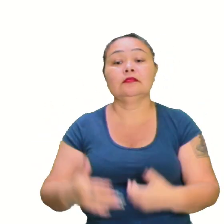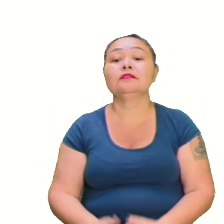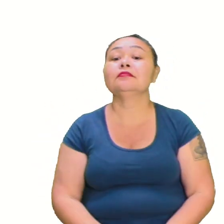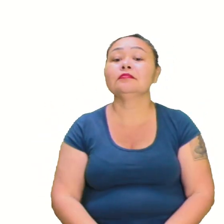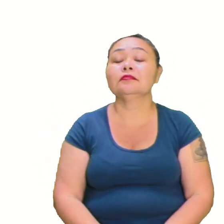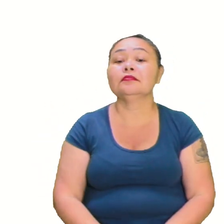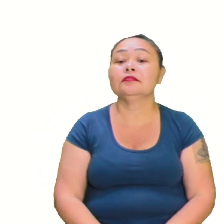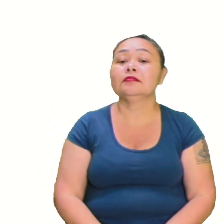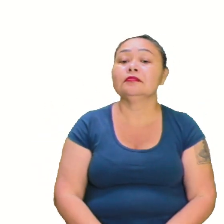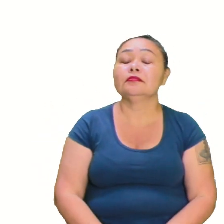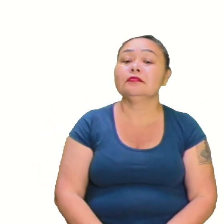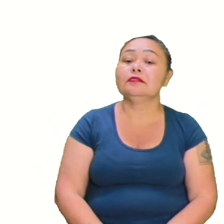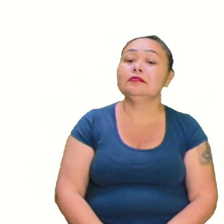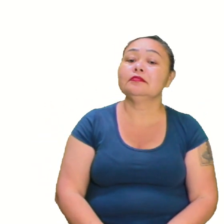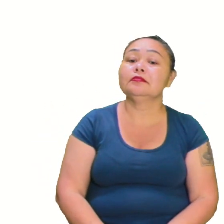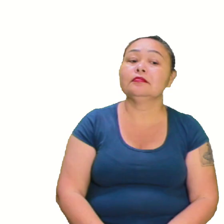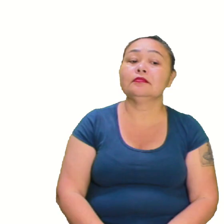aberta.